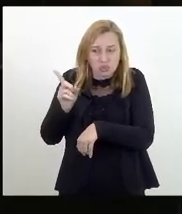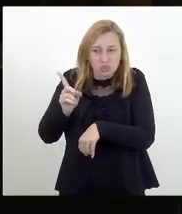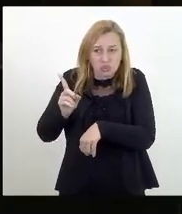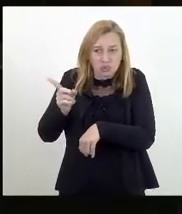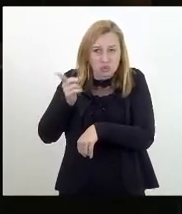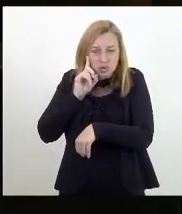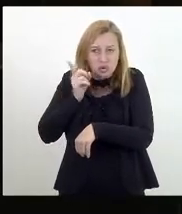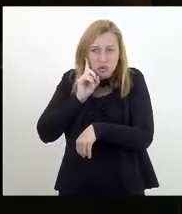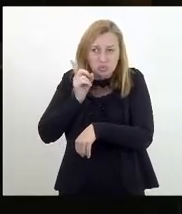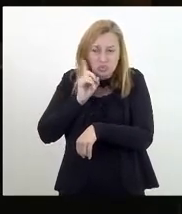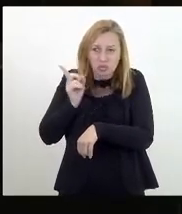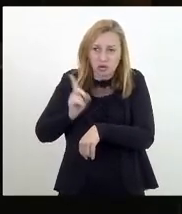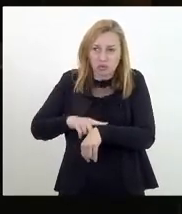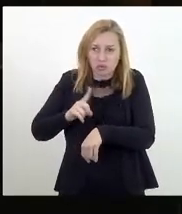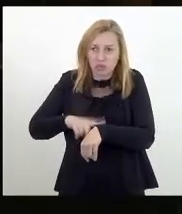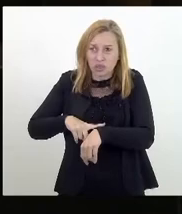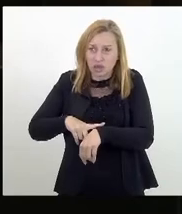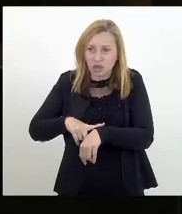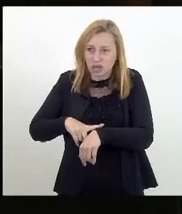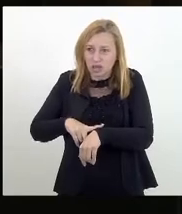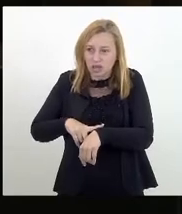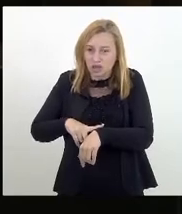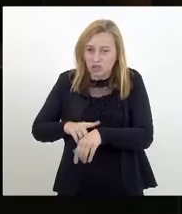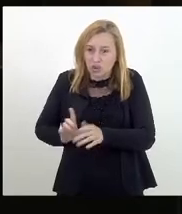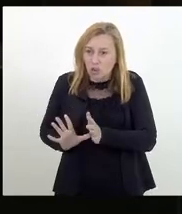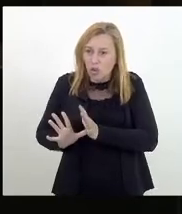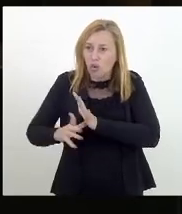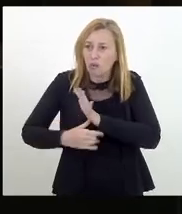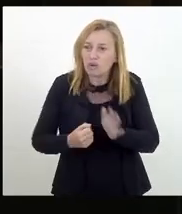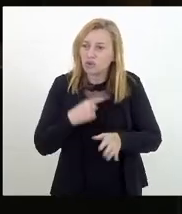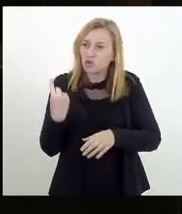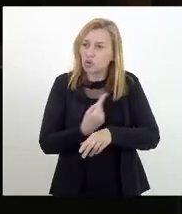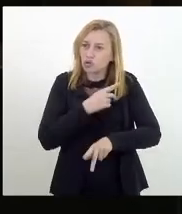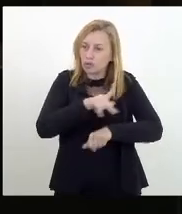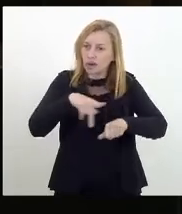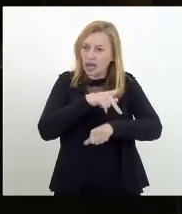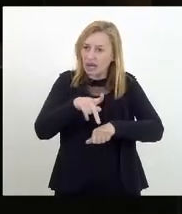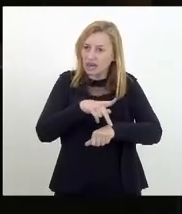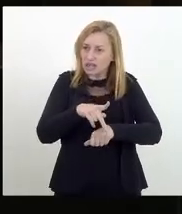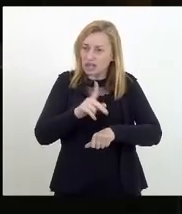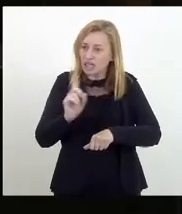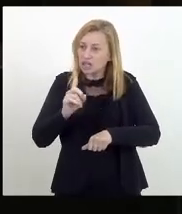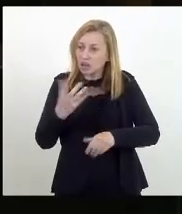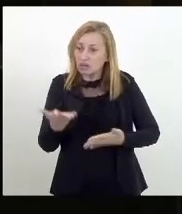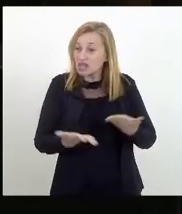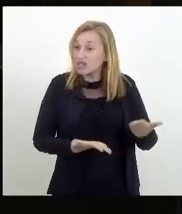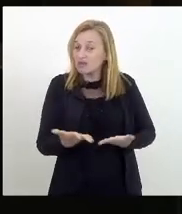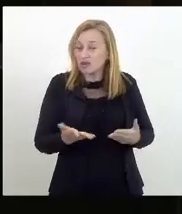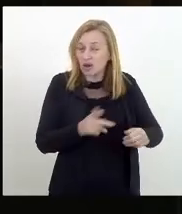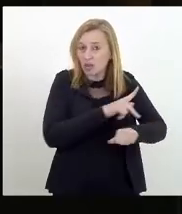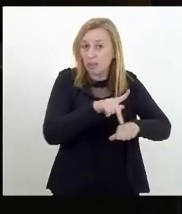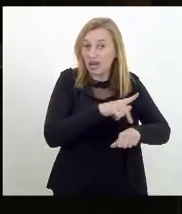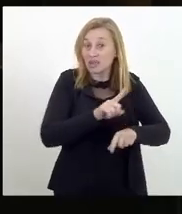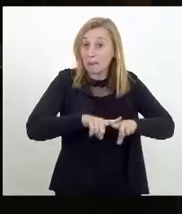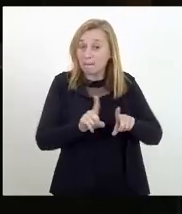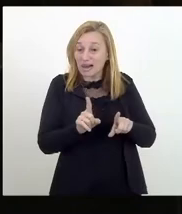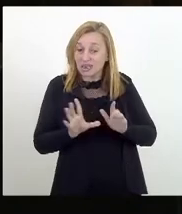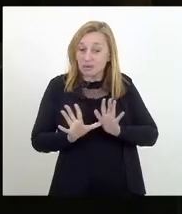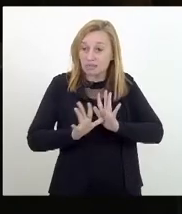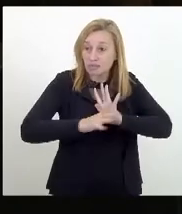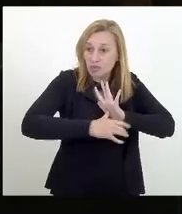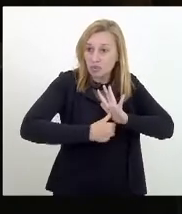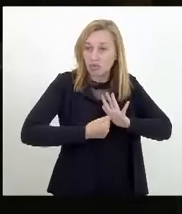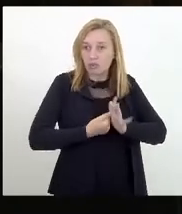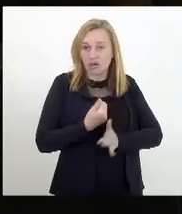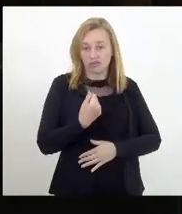e ao invés de servirem o nosso país se serviam dele então